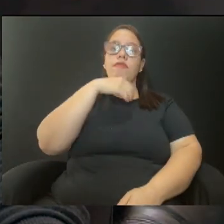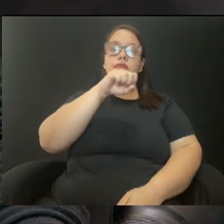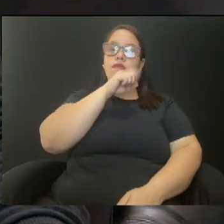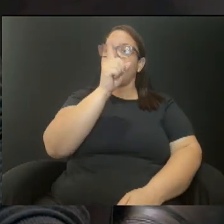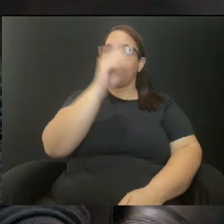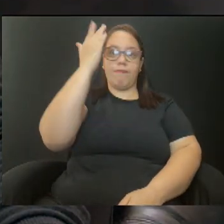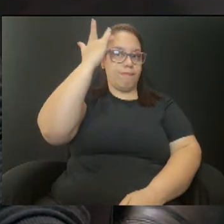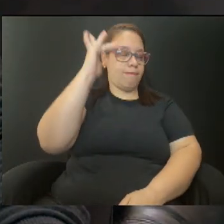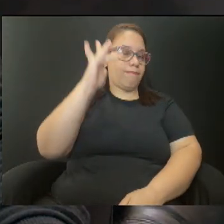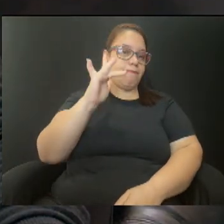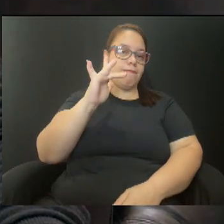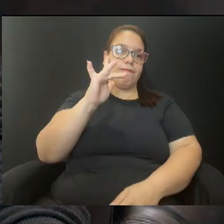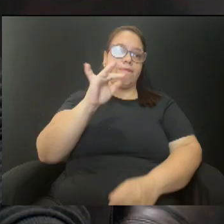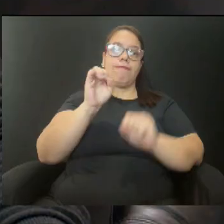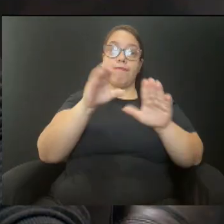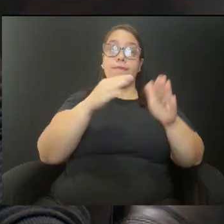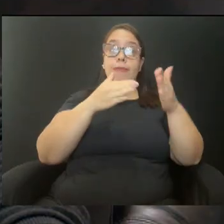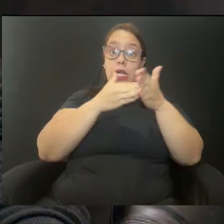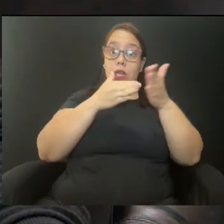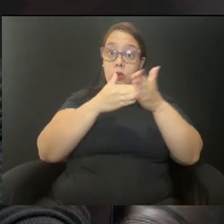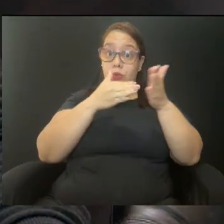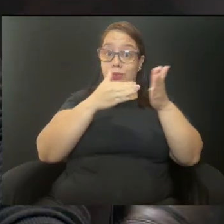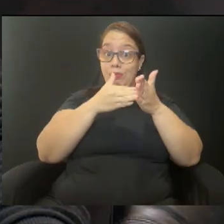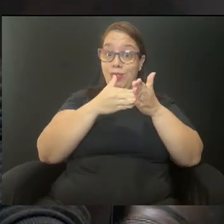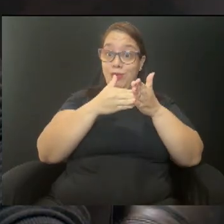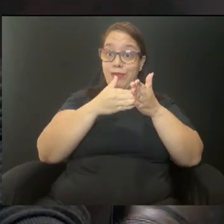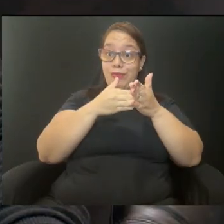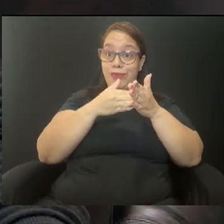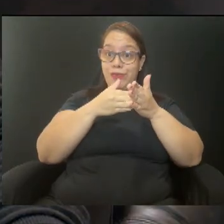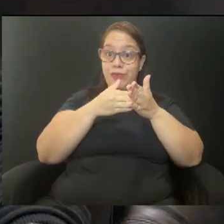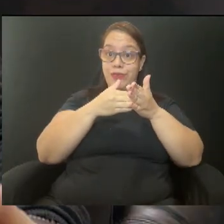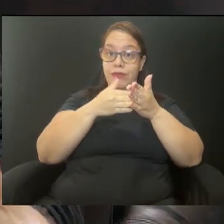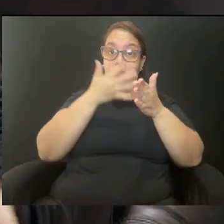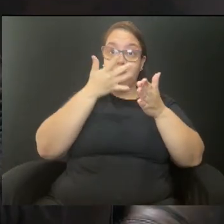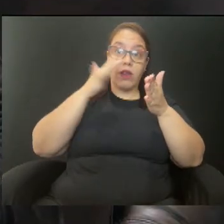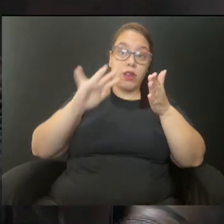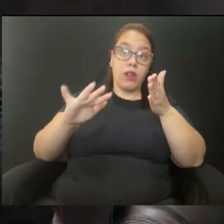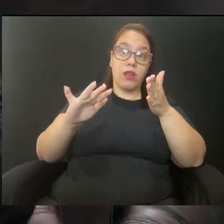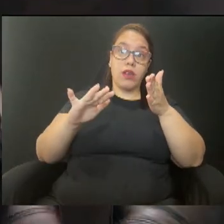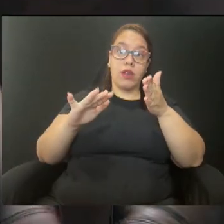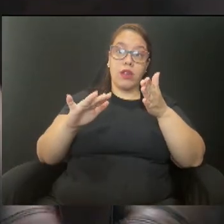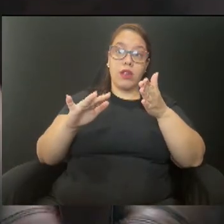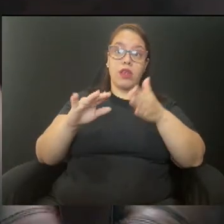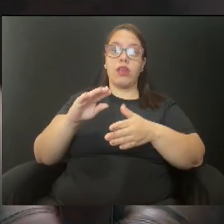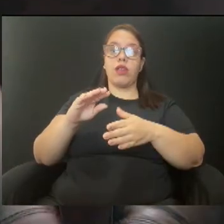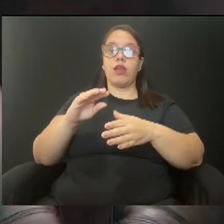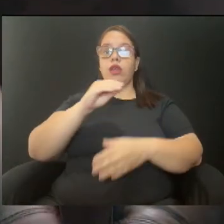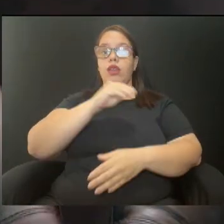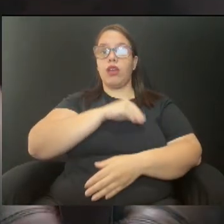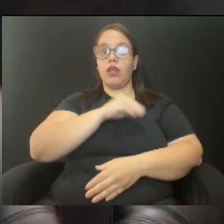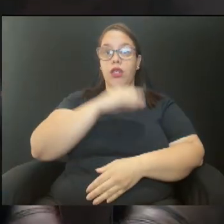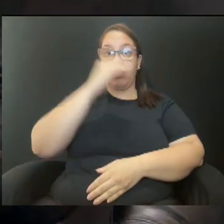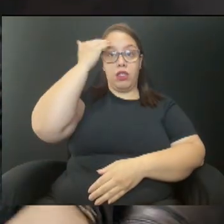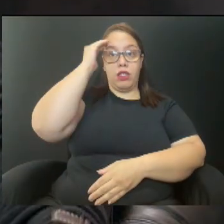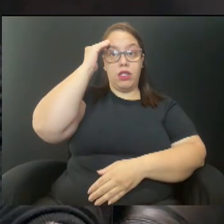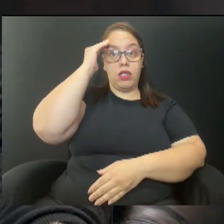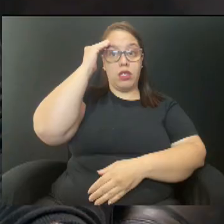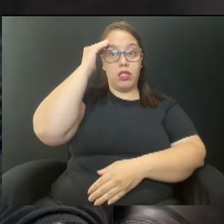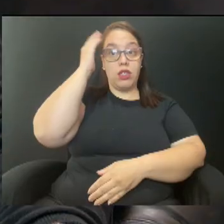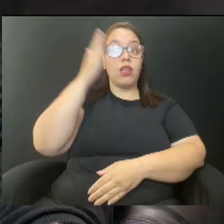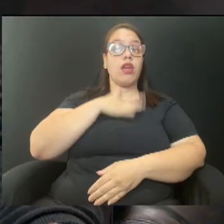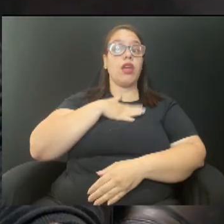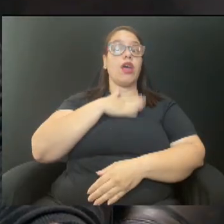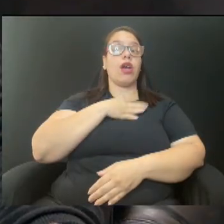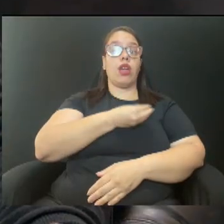colocar limites muitas vezes, trazer para a criança, olha, eu ganho X, mas você tem que entender, tem os custos de minha vida. Olha o quanto